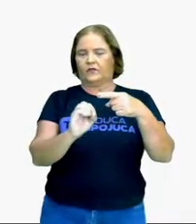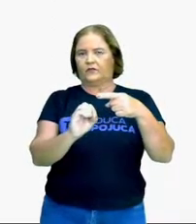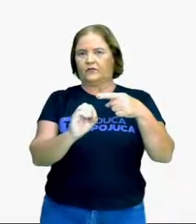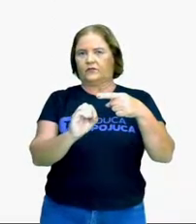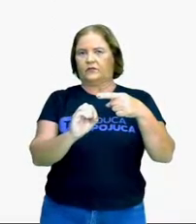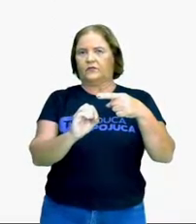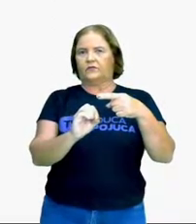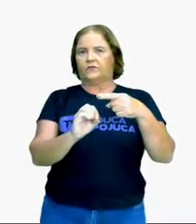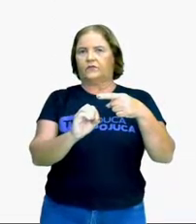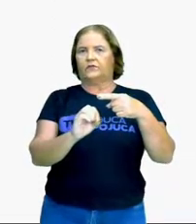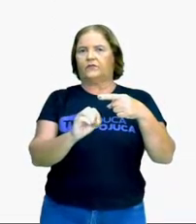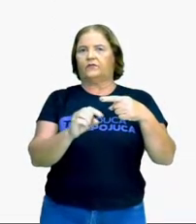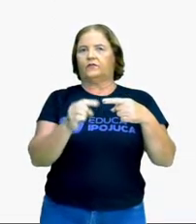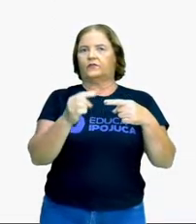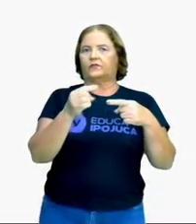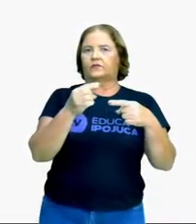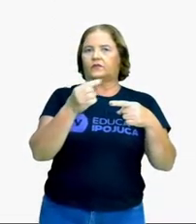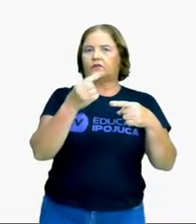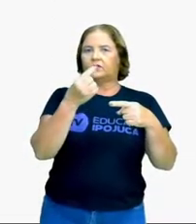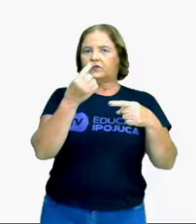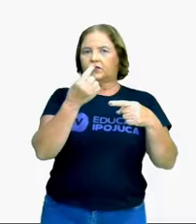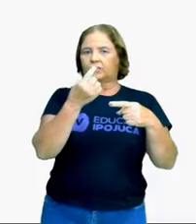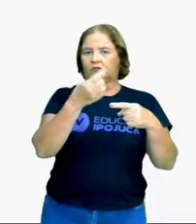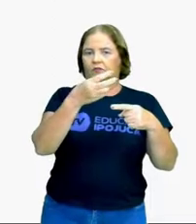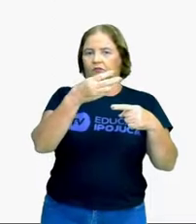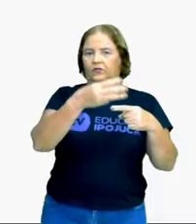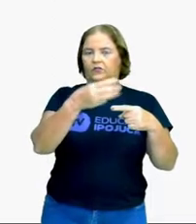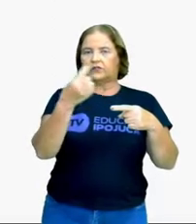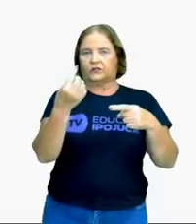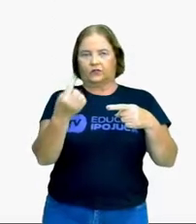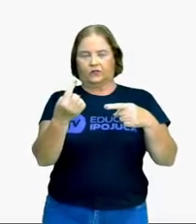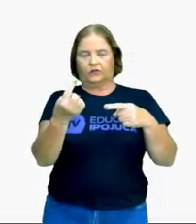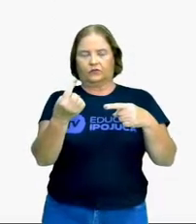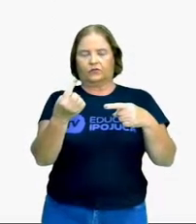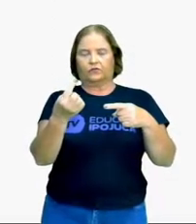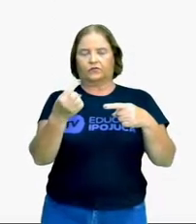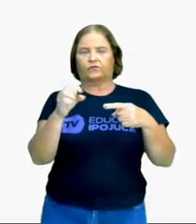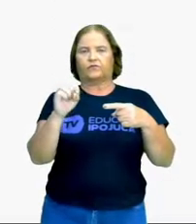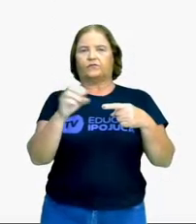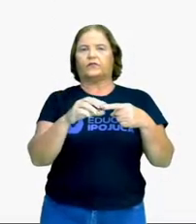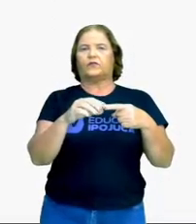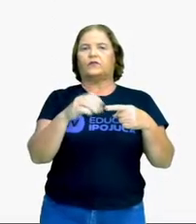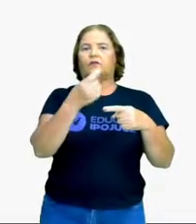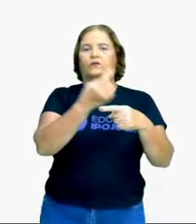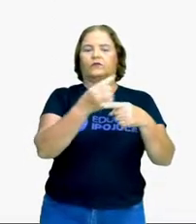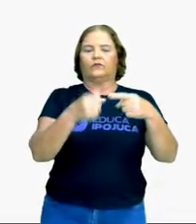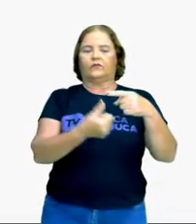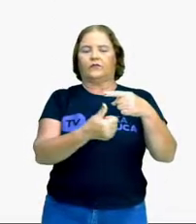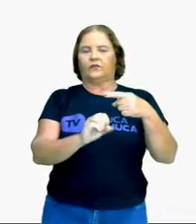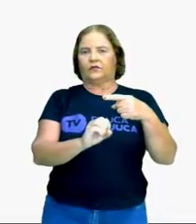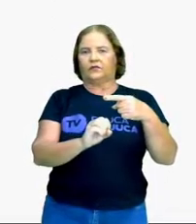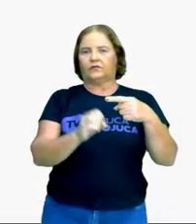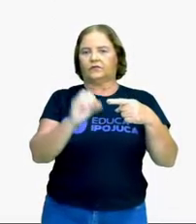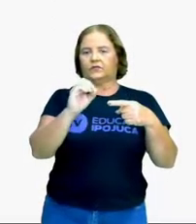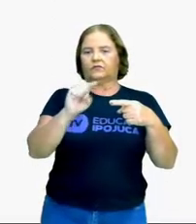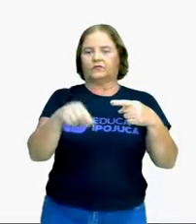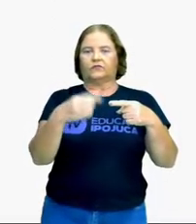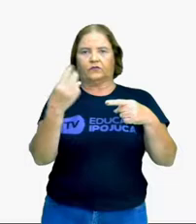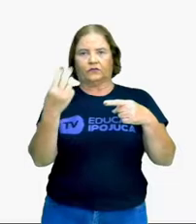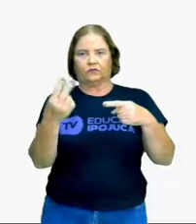31 sobre 100 é 0,31. Um décimo, 0,1. E dois terços,